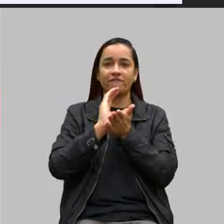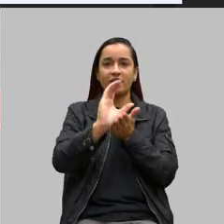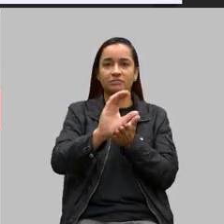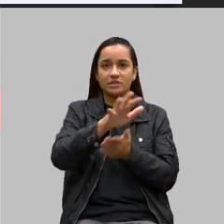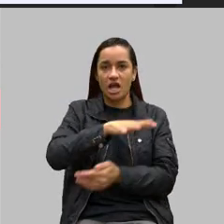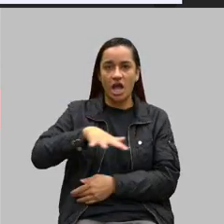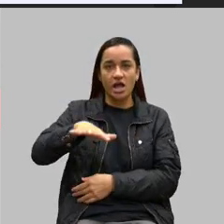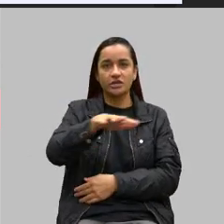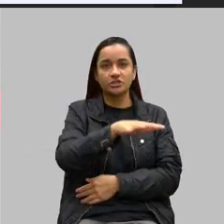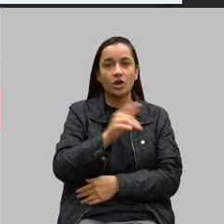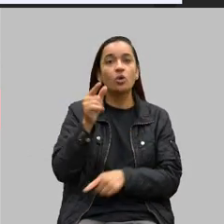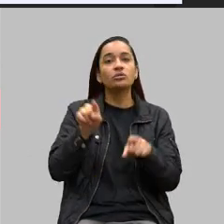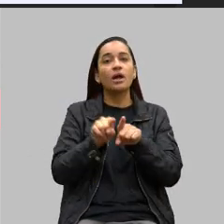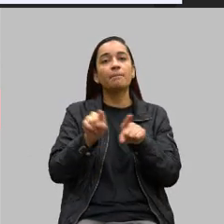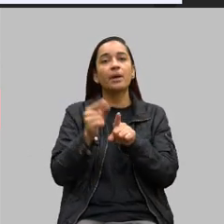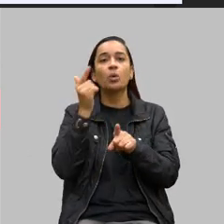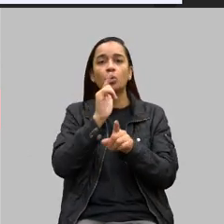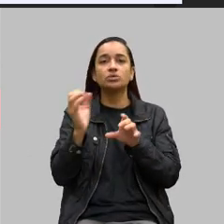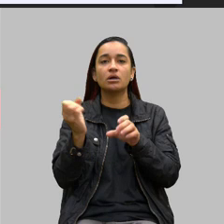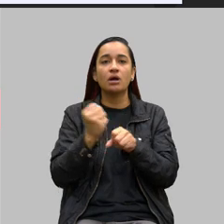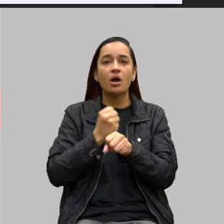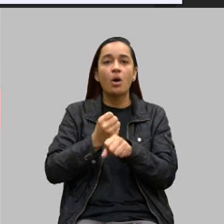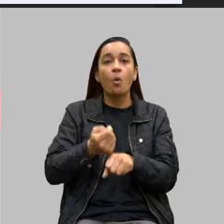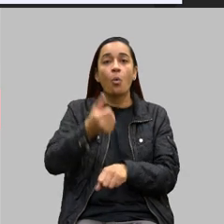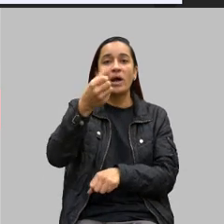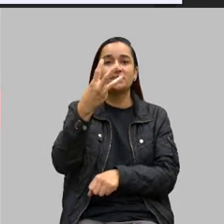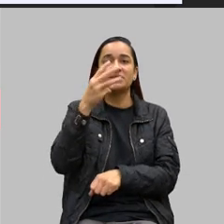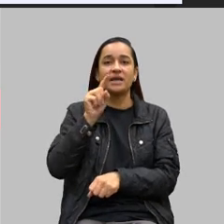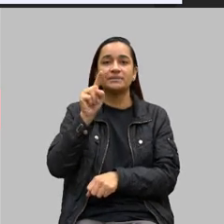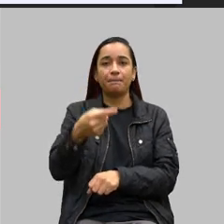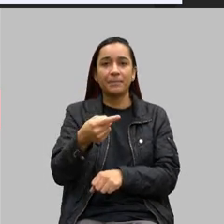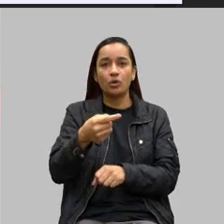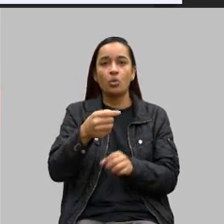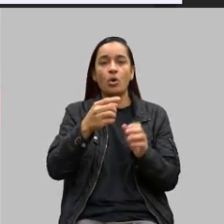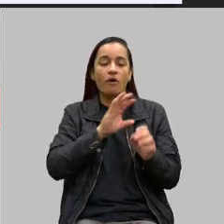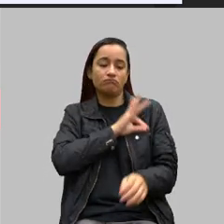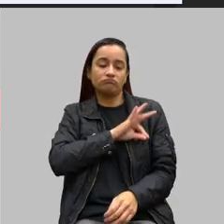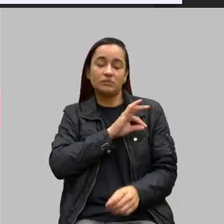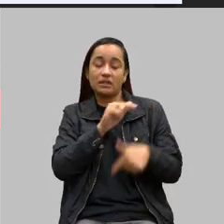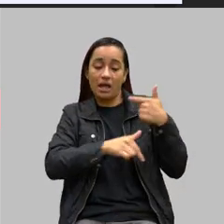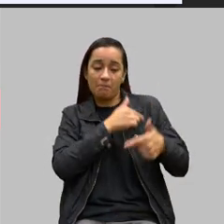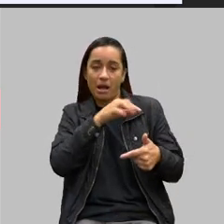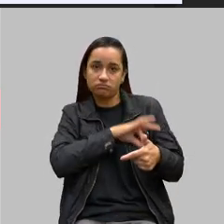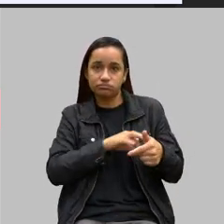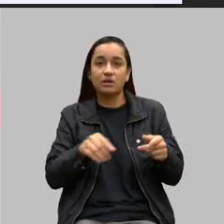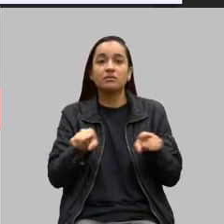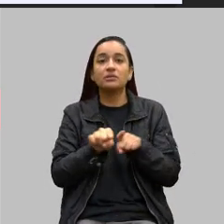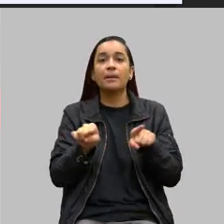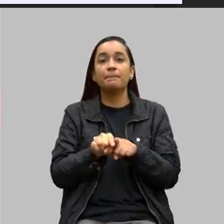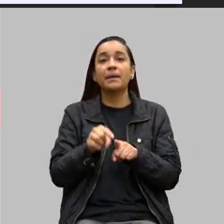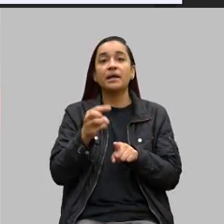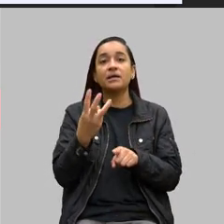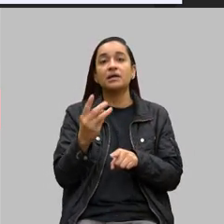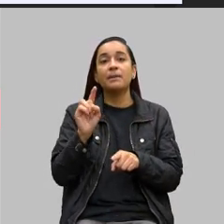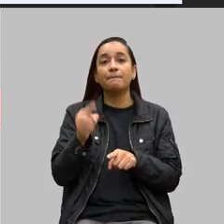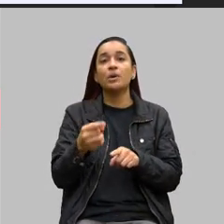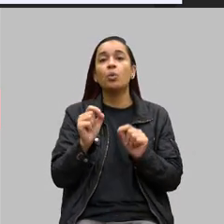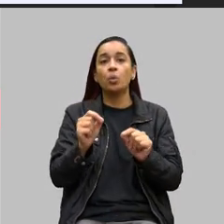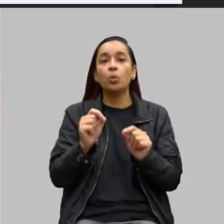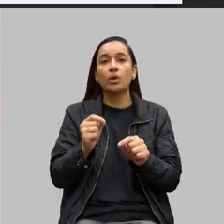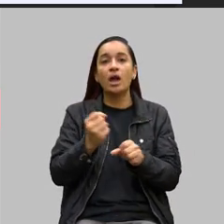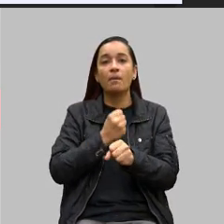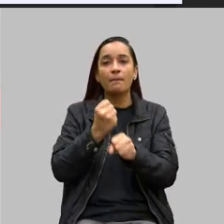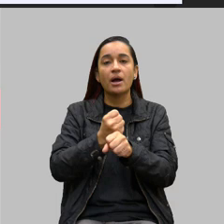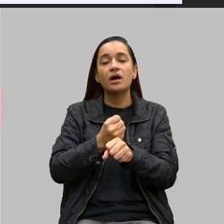mais de 3.000 empregos diretos né mais de 51.000 atendimentos né operacionais por meio dos serviços de guincho serviço de